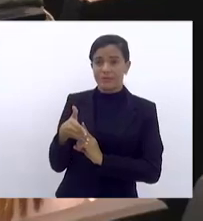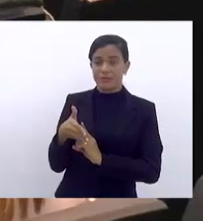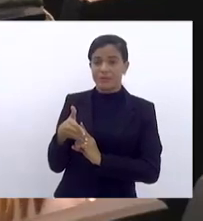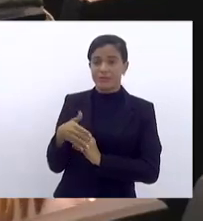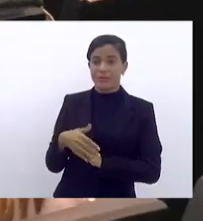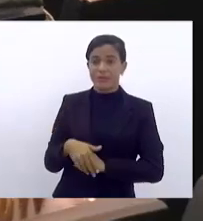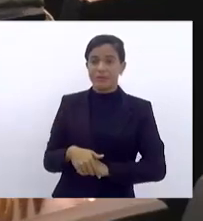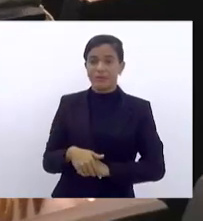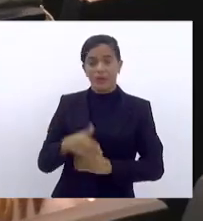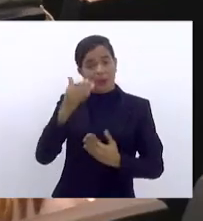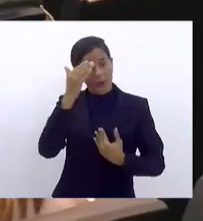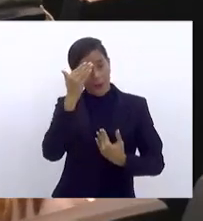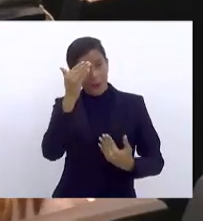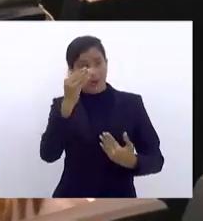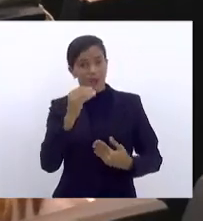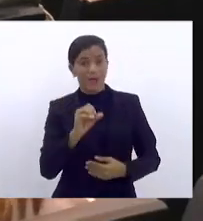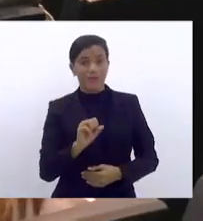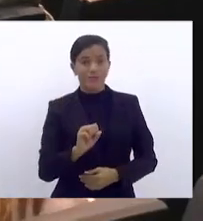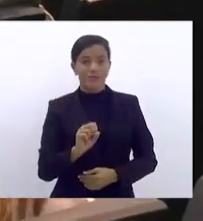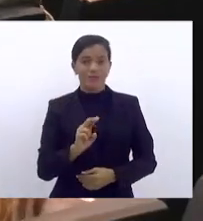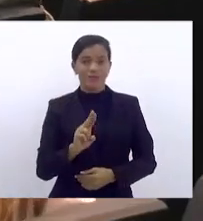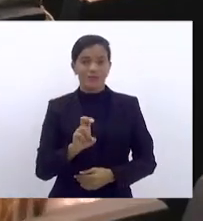Obrigado Sueli pela presença